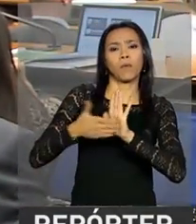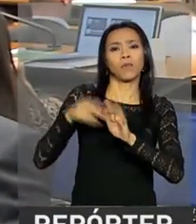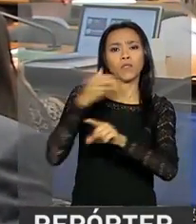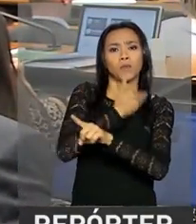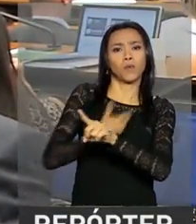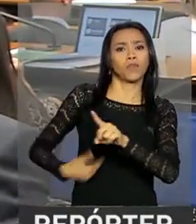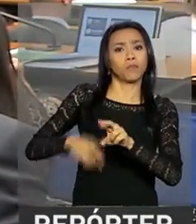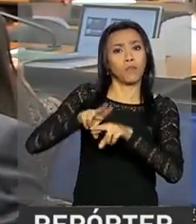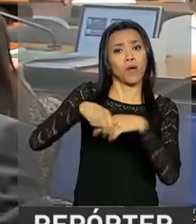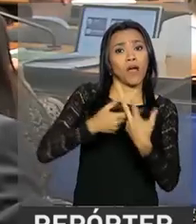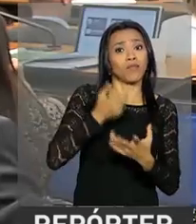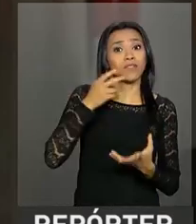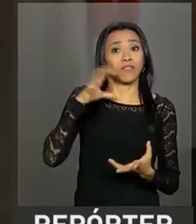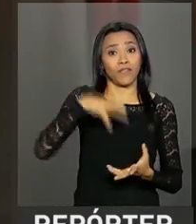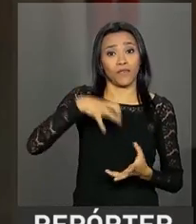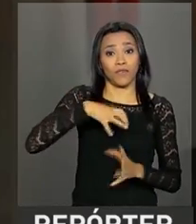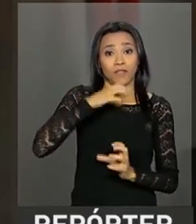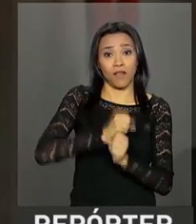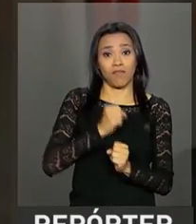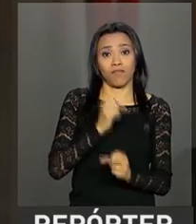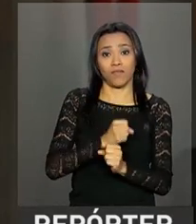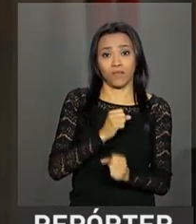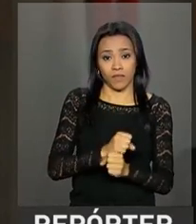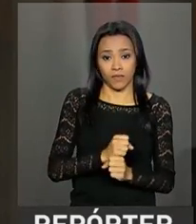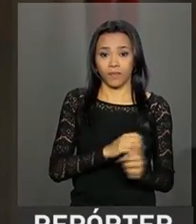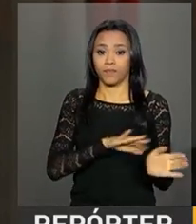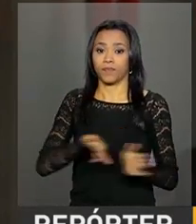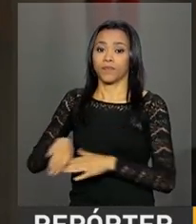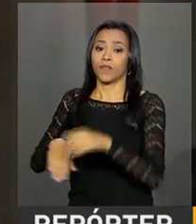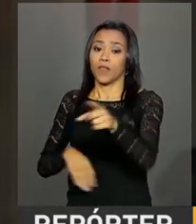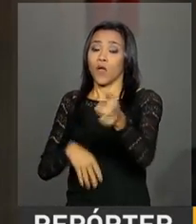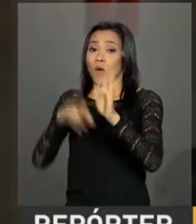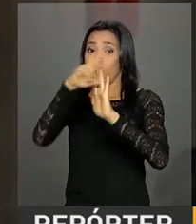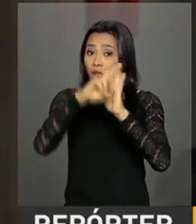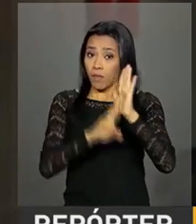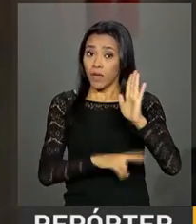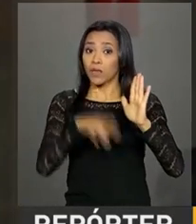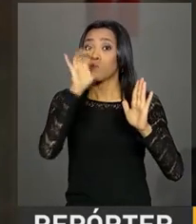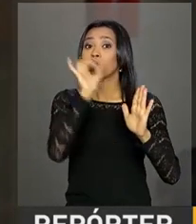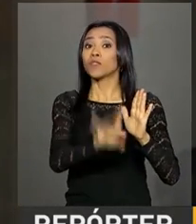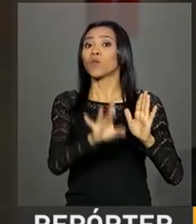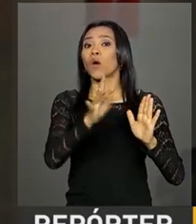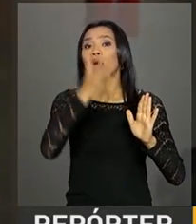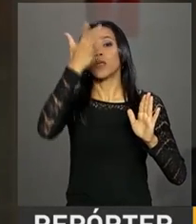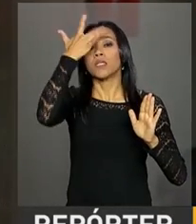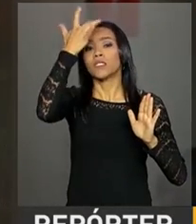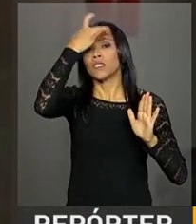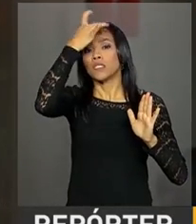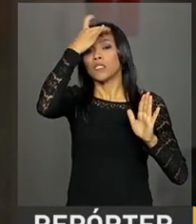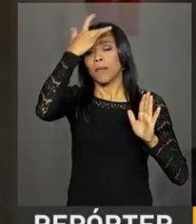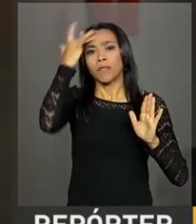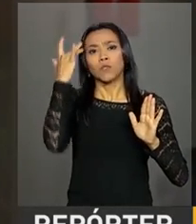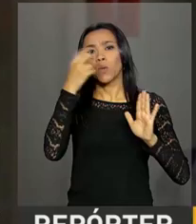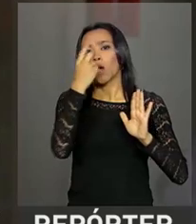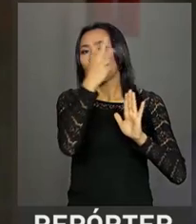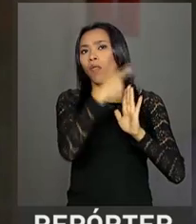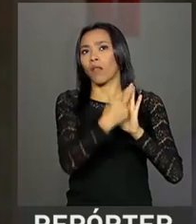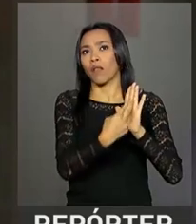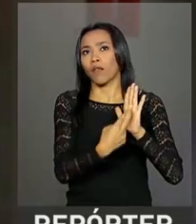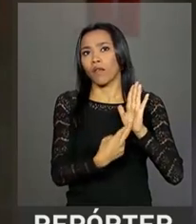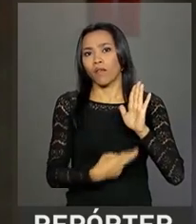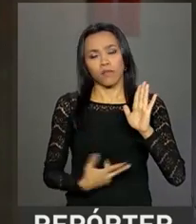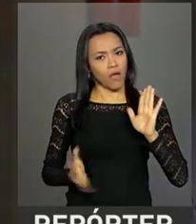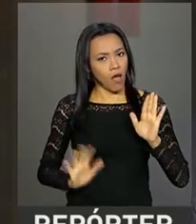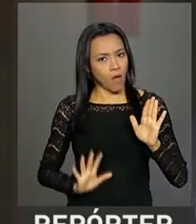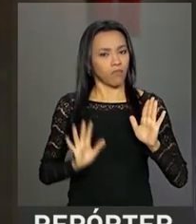do impacto orçamentário. O relatório não pode ser uma construção exclusiva da cabeça do relator. Obviamente que não. Isso você